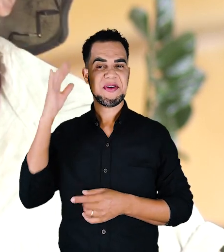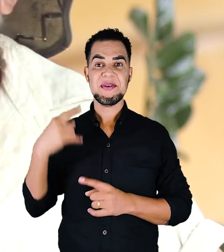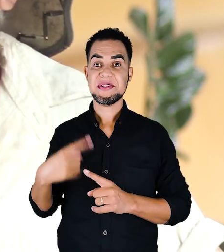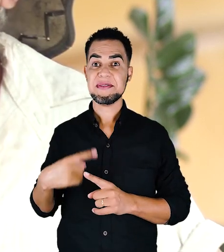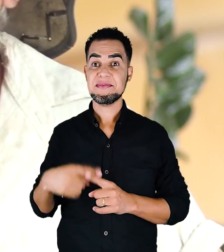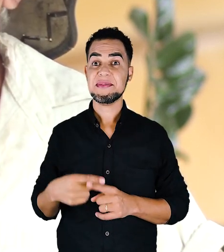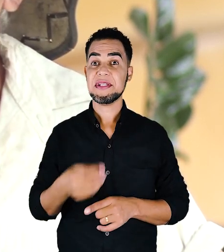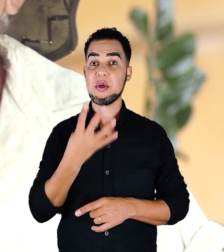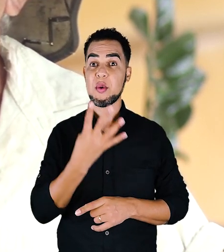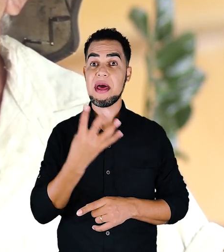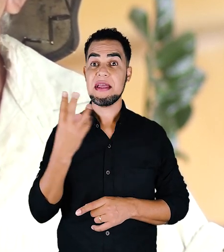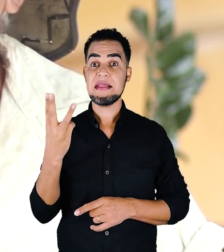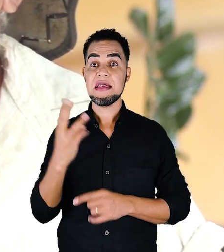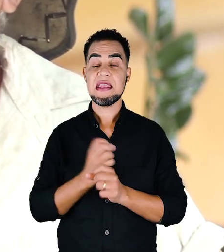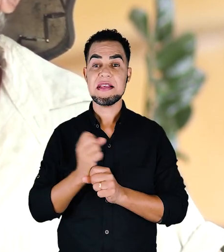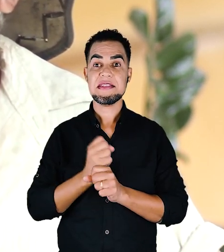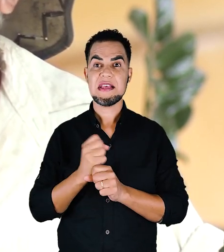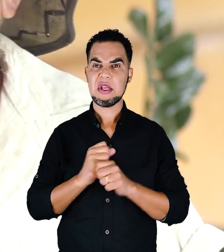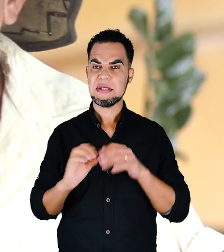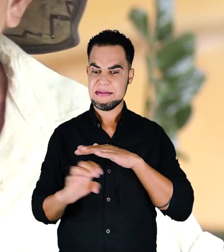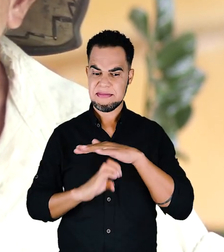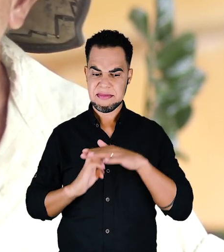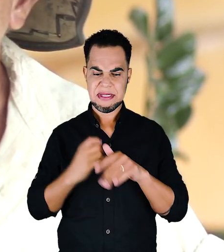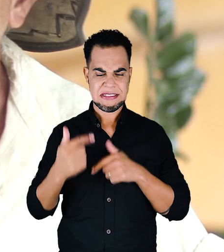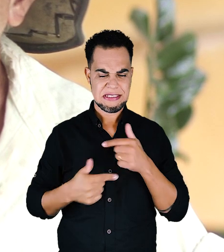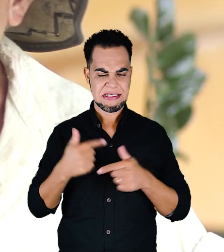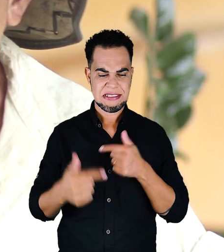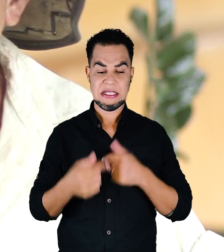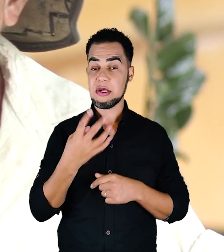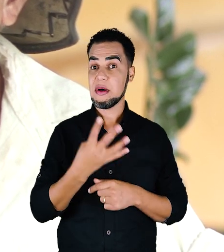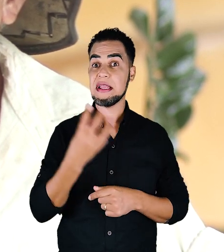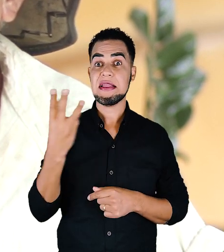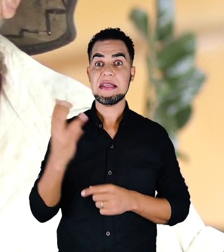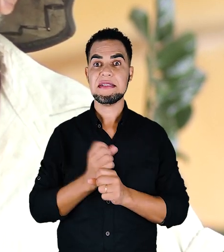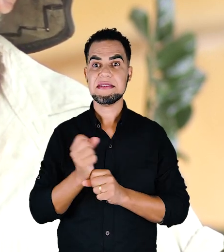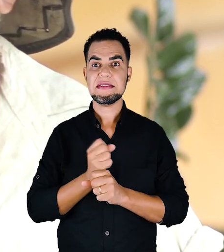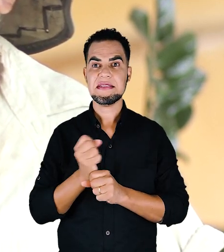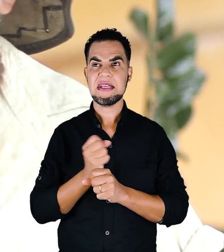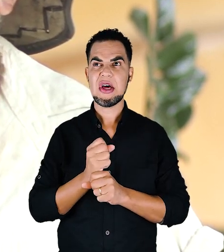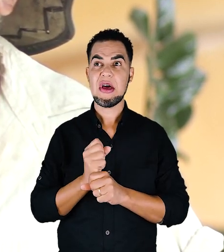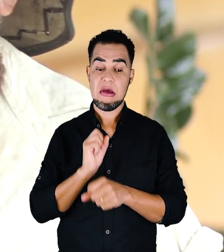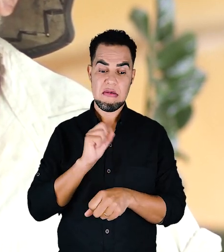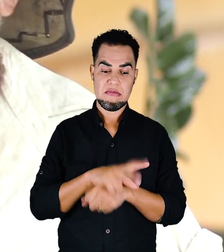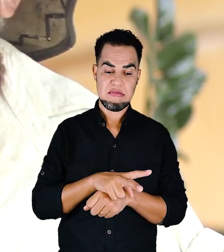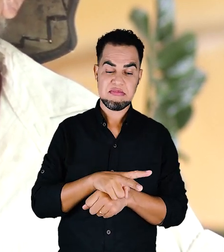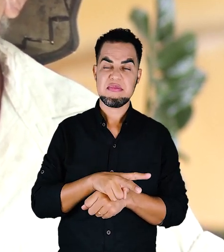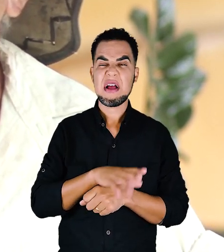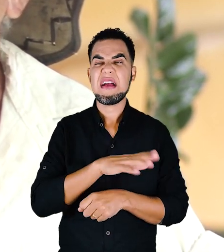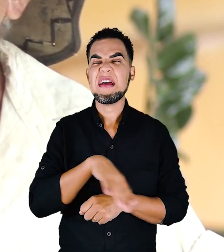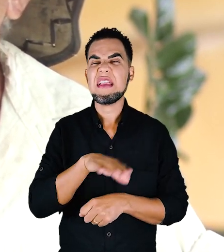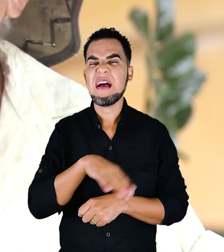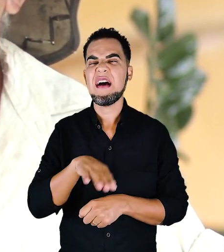sonho, que foi 43 anos de firma. Entendeu? 43 anos de firma. Eu entrei